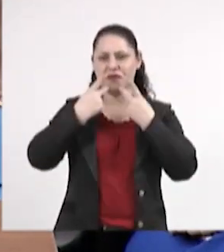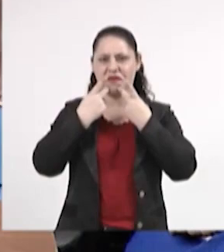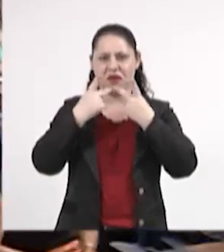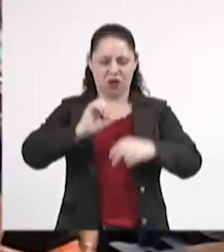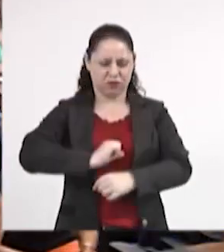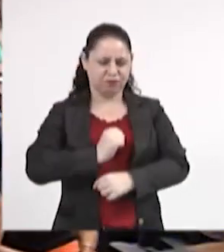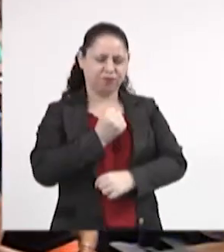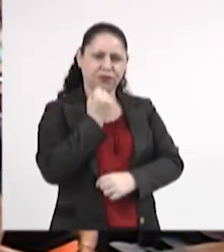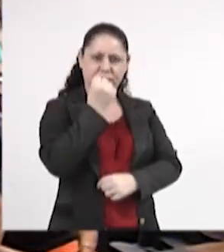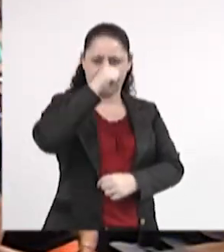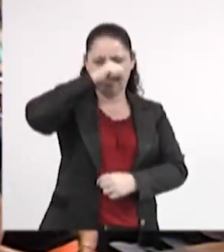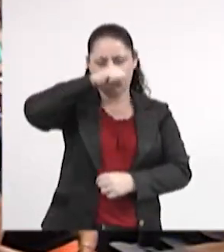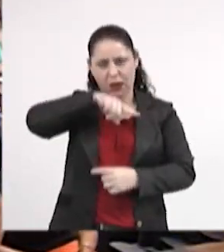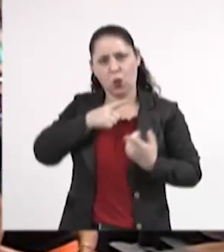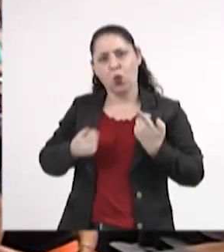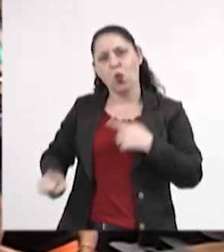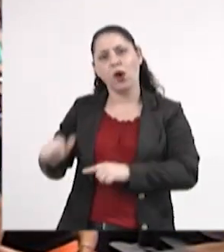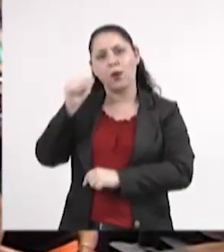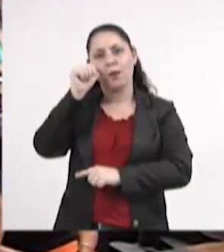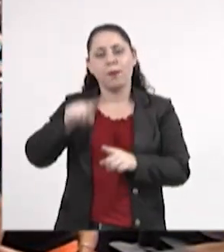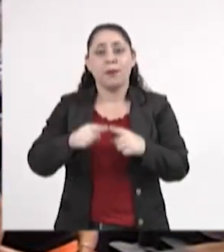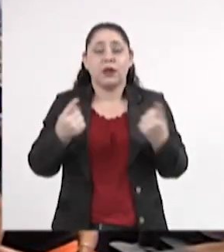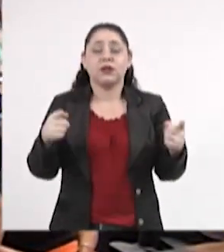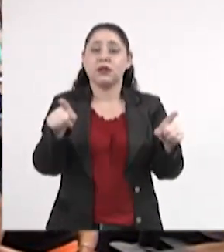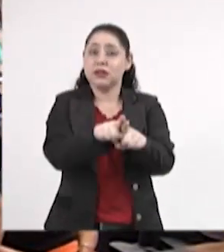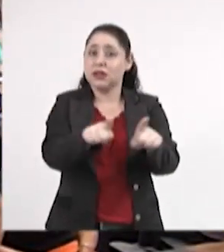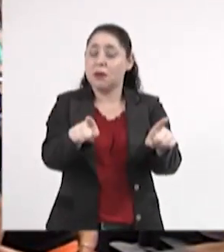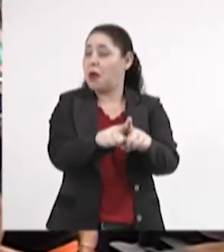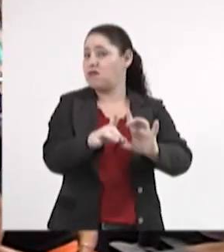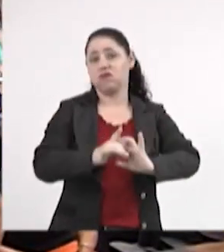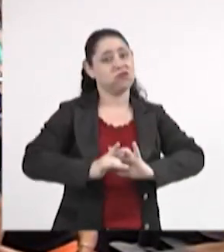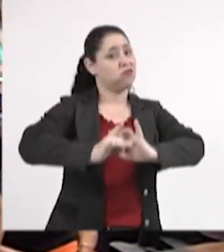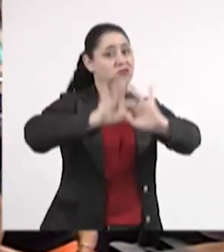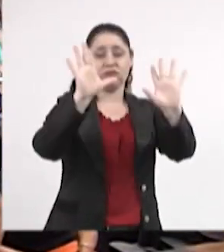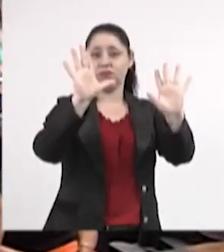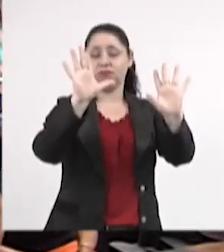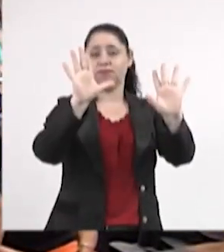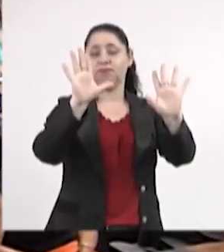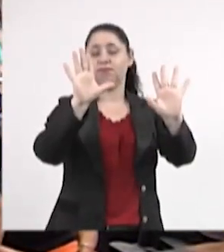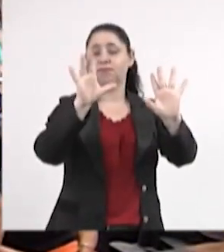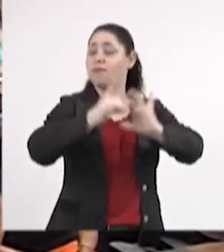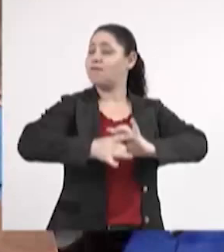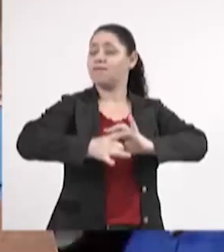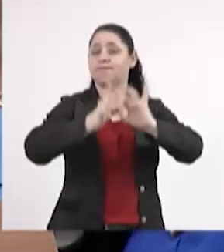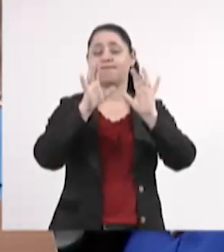de ódio, a violência contra as mulheres, mas autorizava